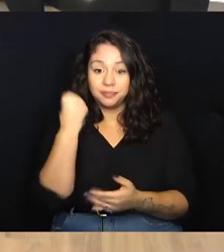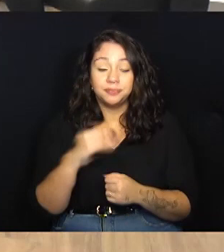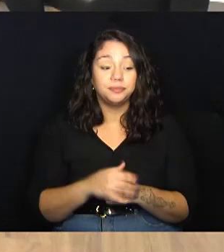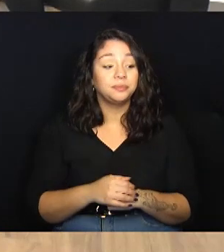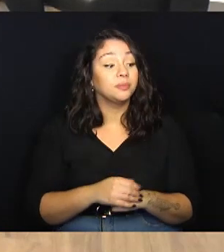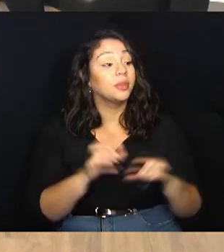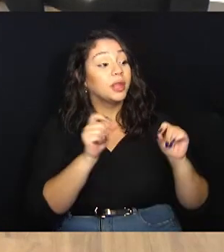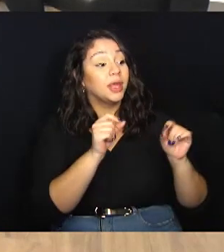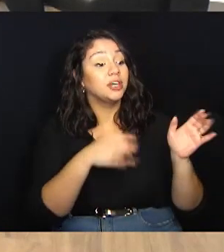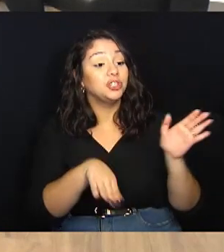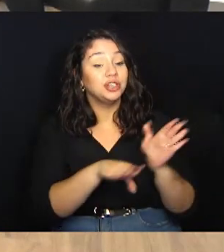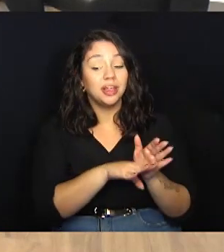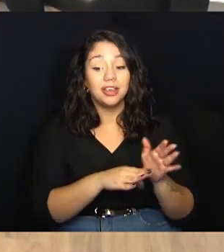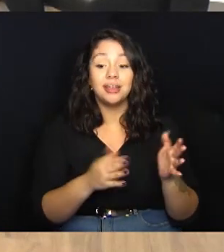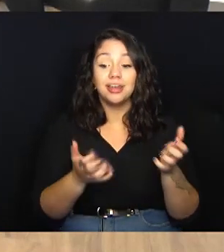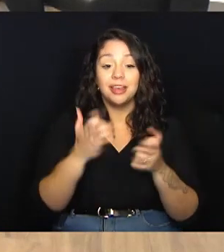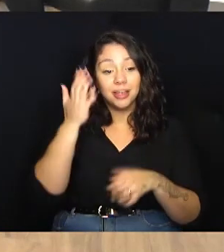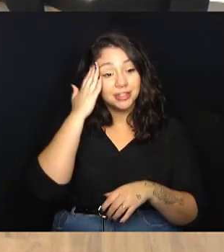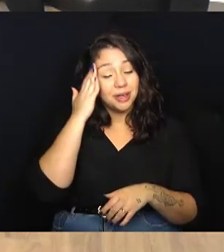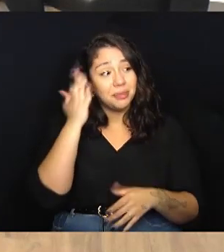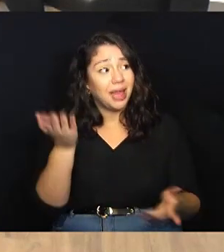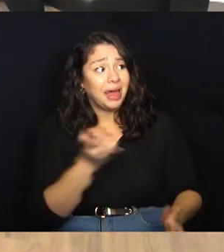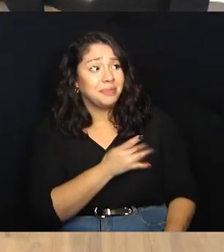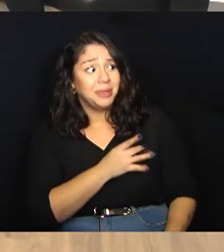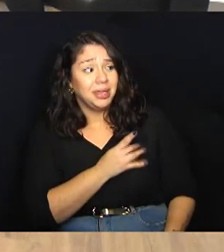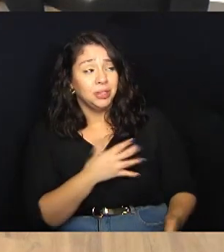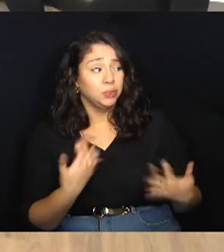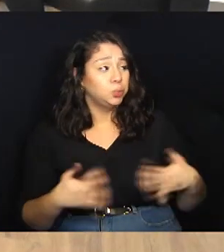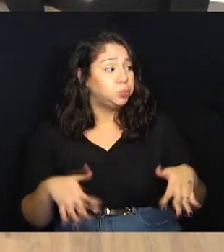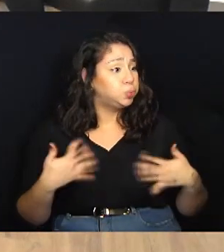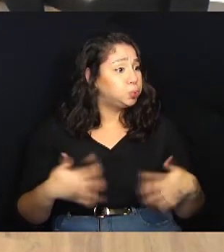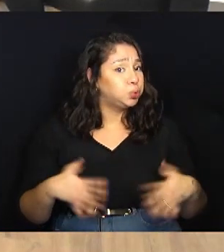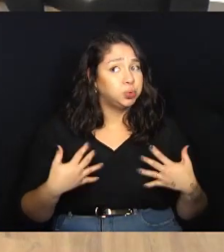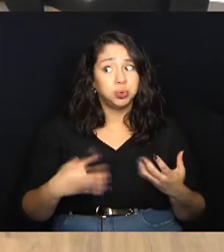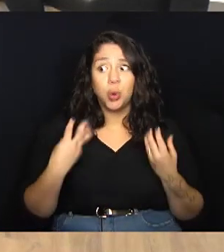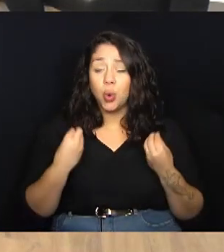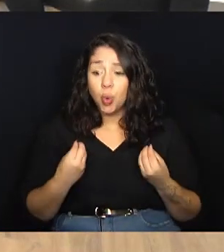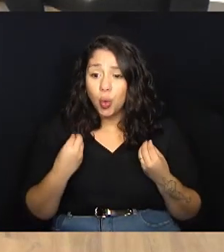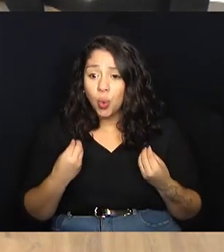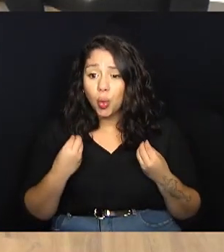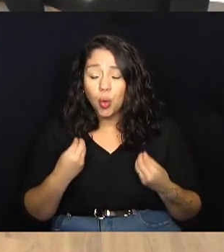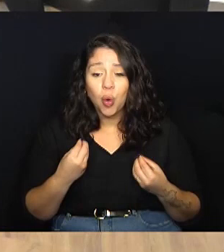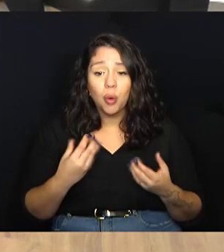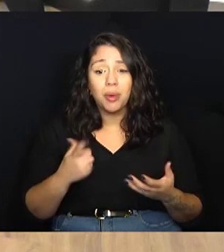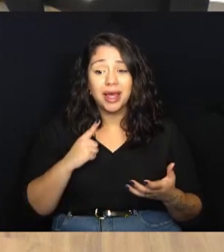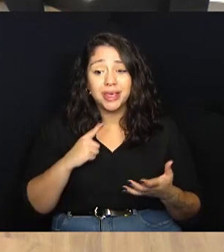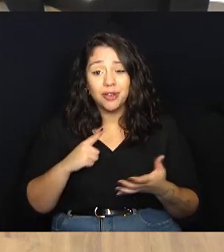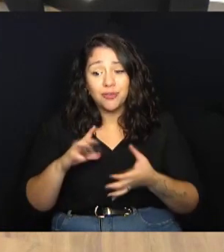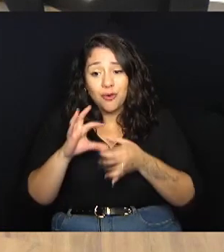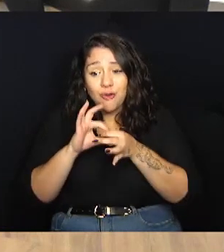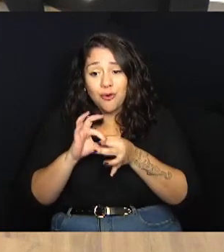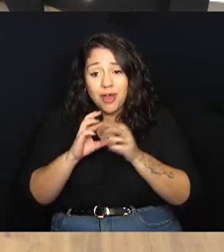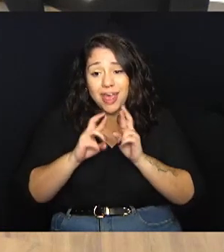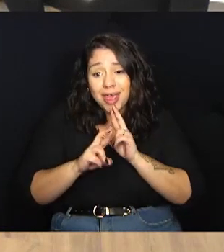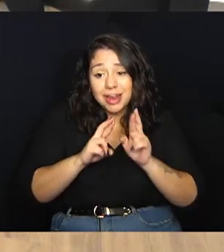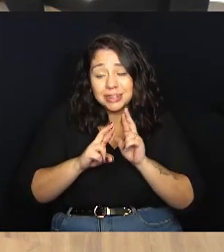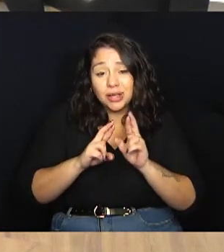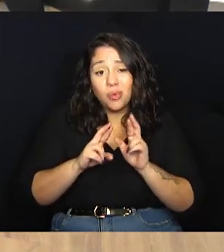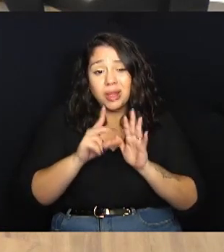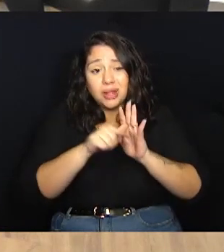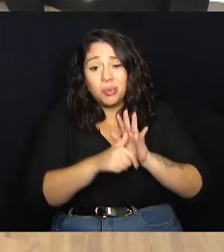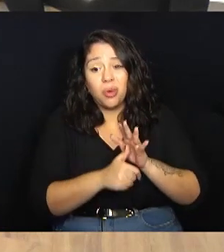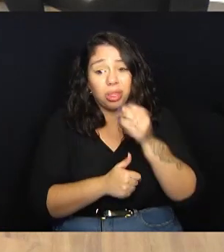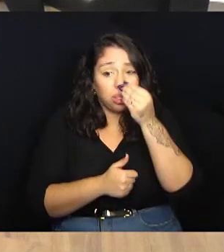quer saber e tem esse medo, dizendo, poxa, como eu vou me desapegar, como que é isso? Como que vocês